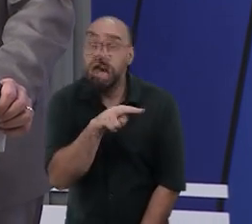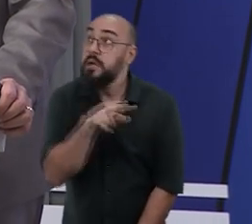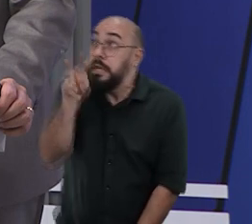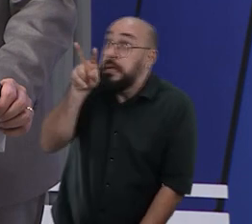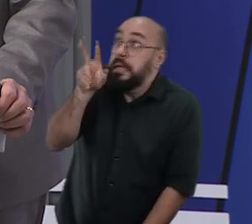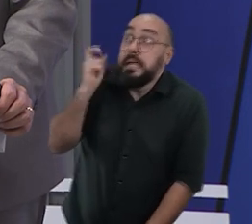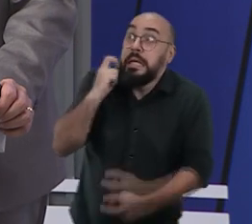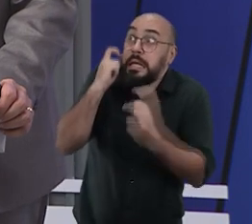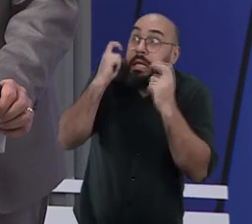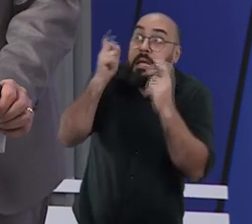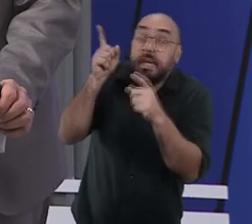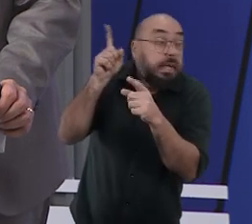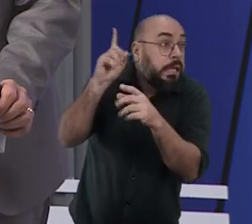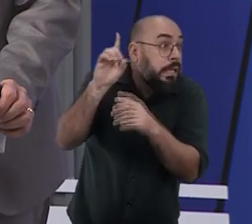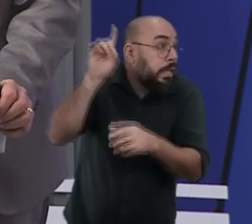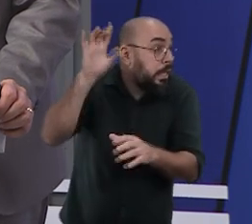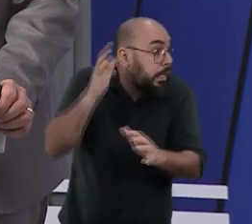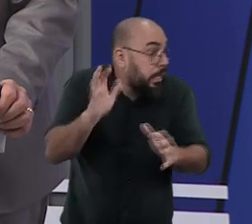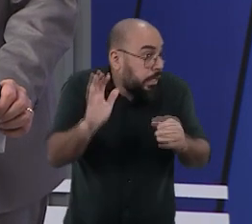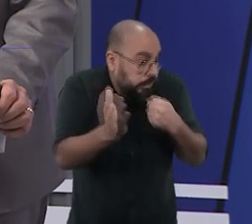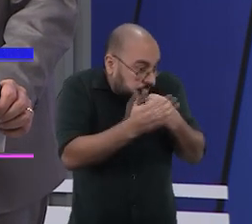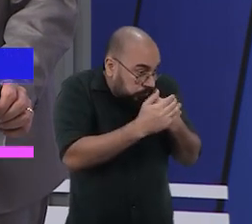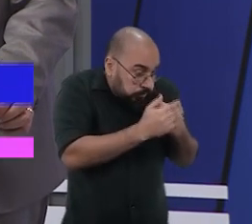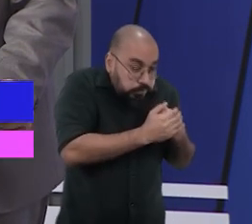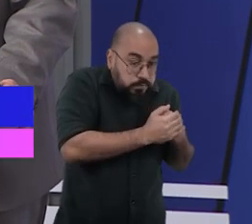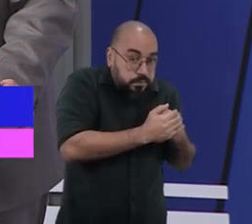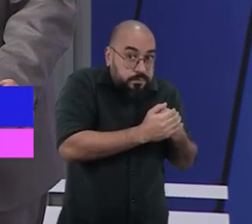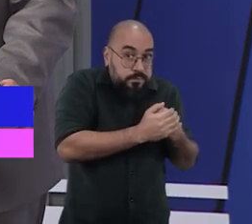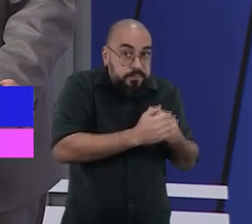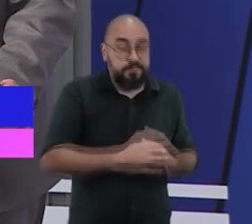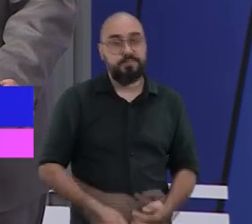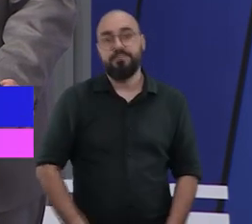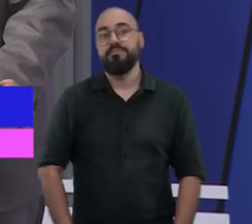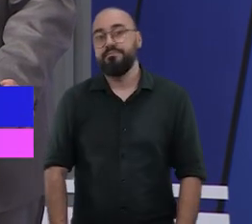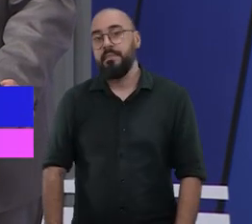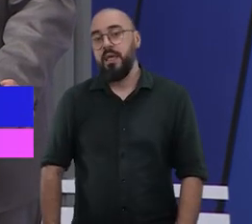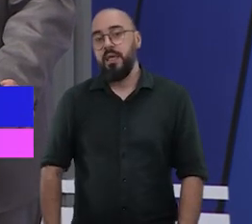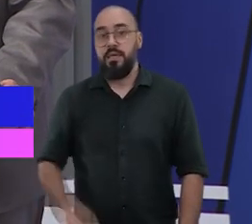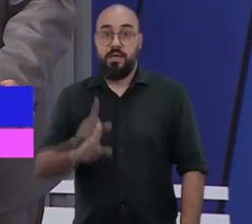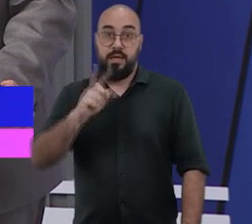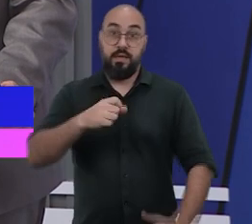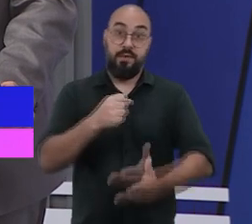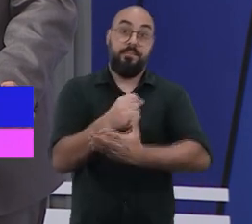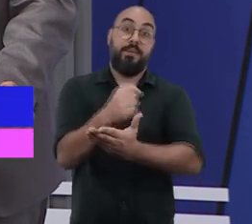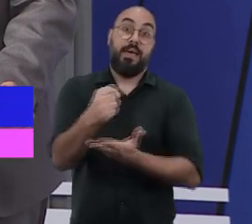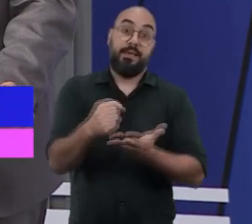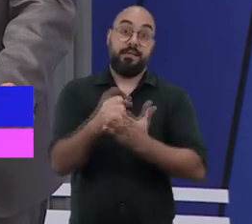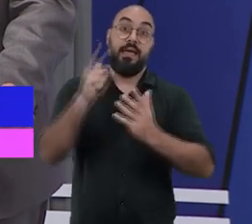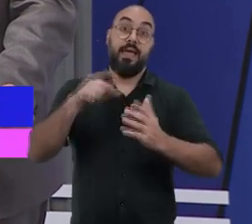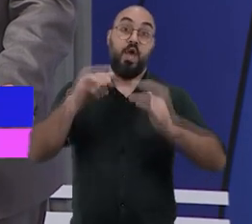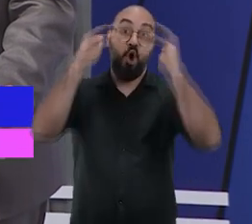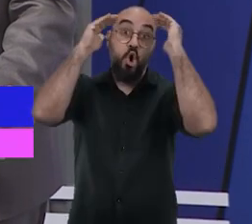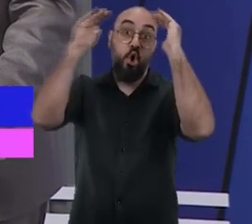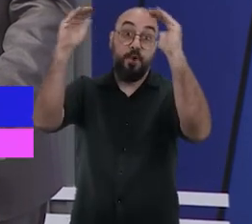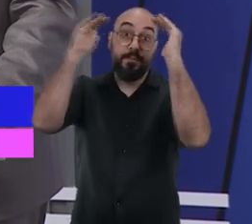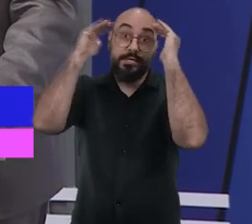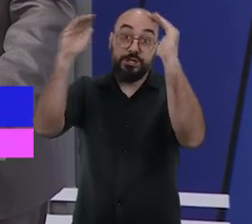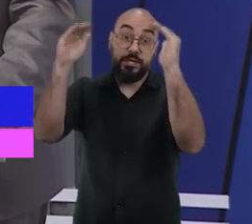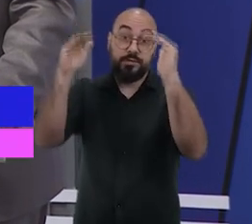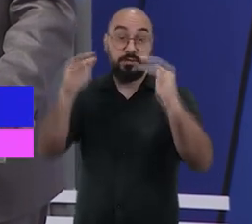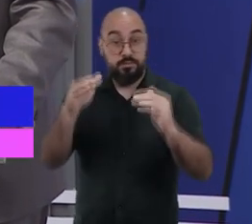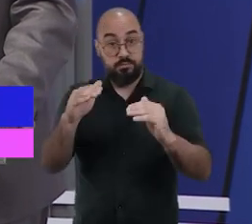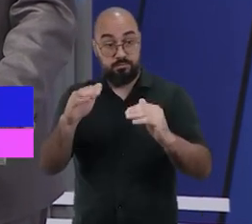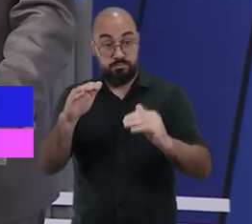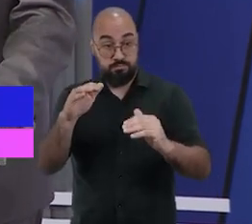Deus. A base era a obediência. Deus colocou Adão e Eva no jardim do Éden e disse: